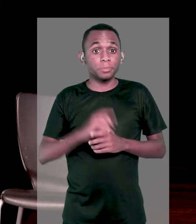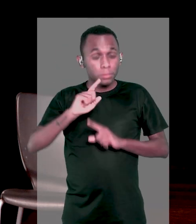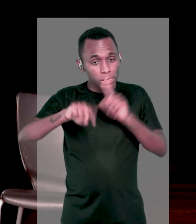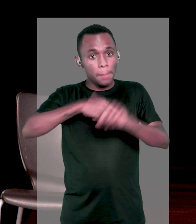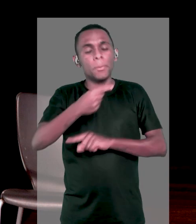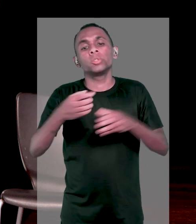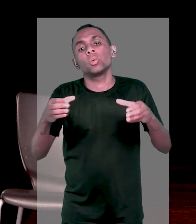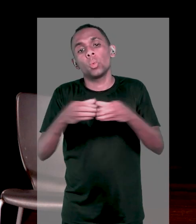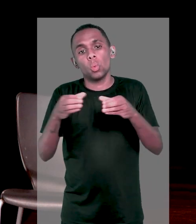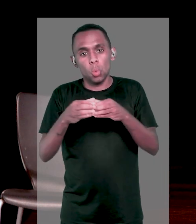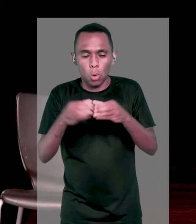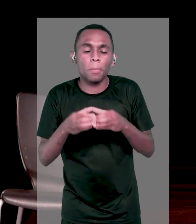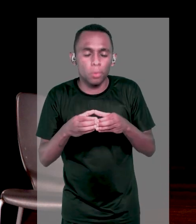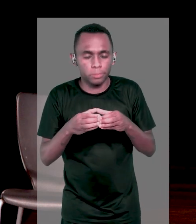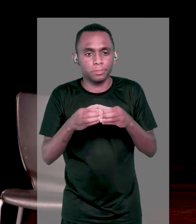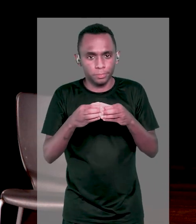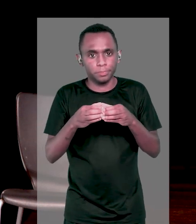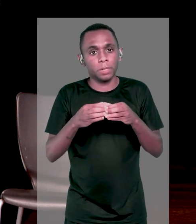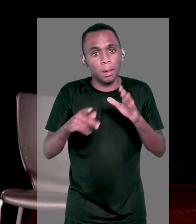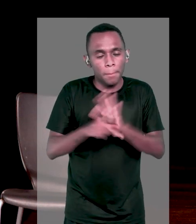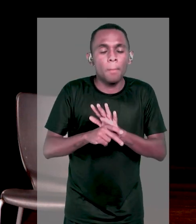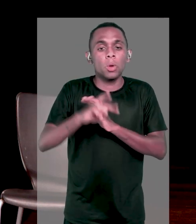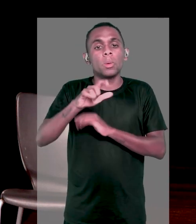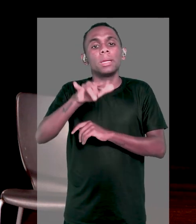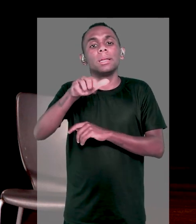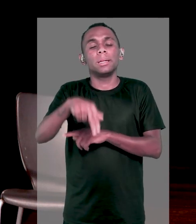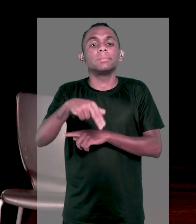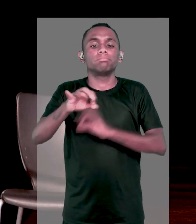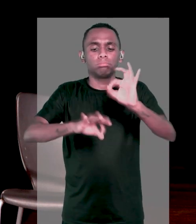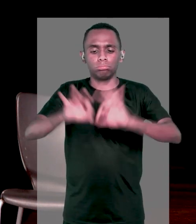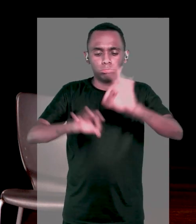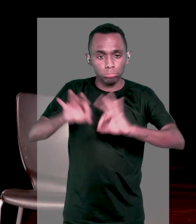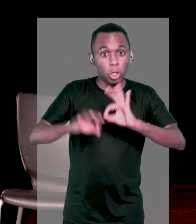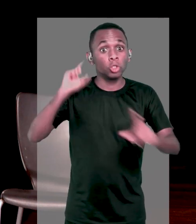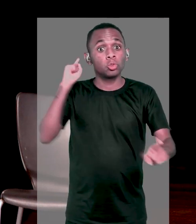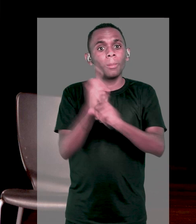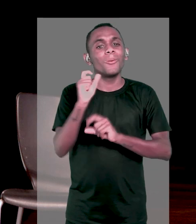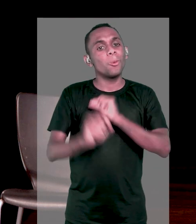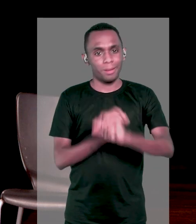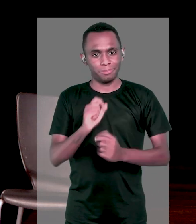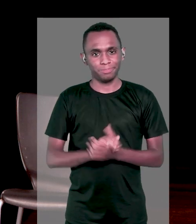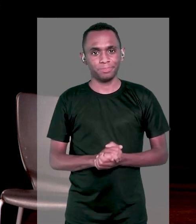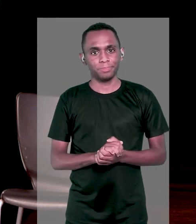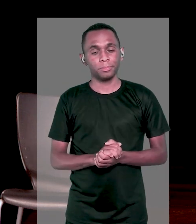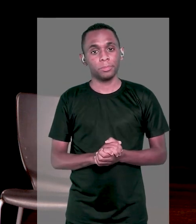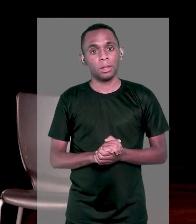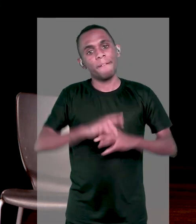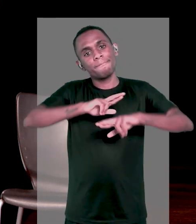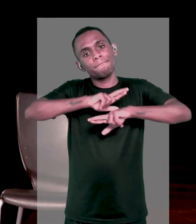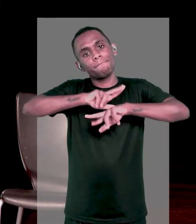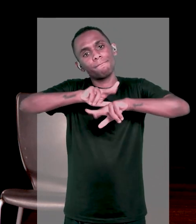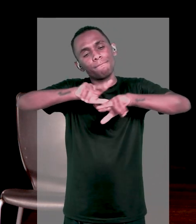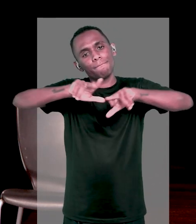dizia e esses cursos ficaram lendários só que ninguém sabia desses cursos até que recentemente